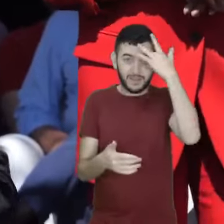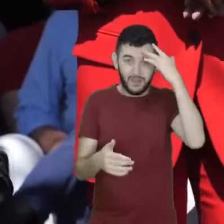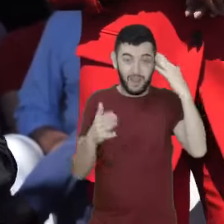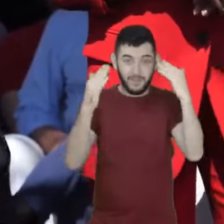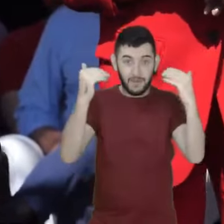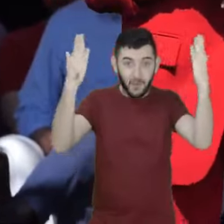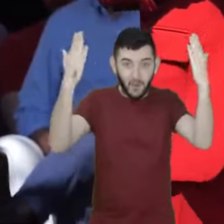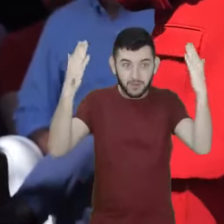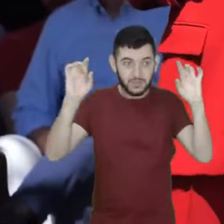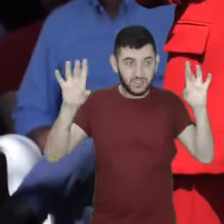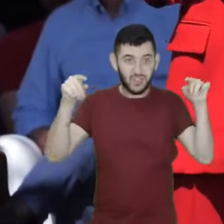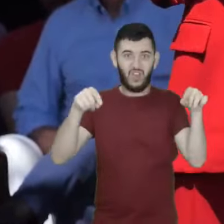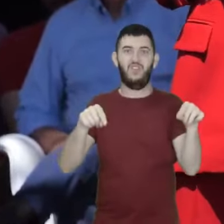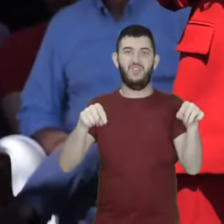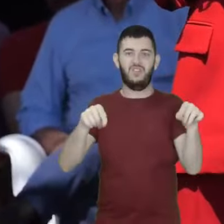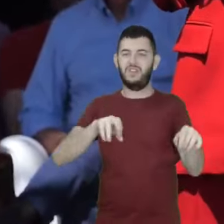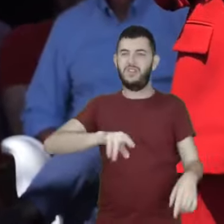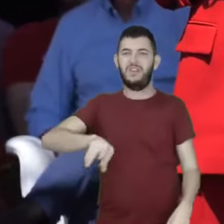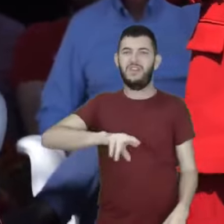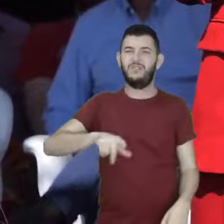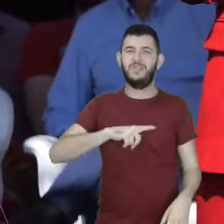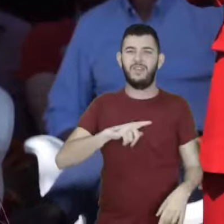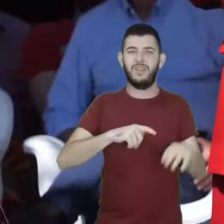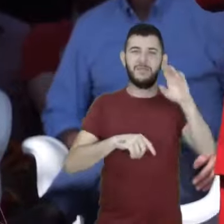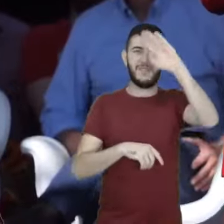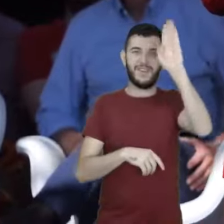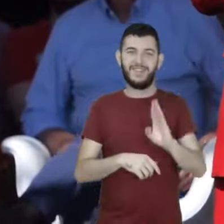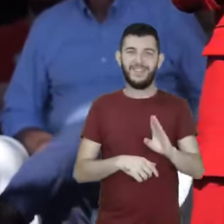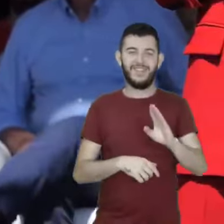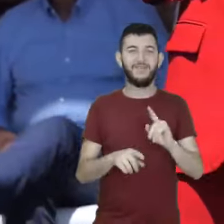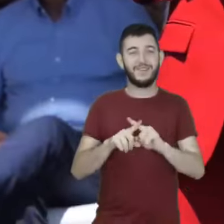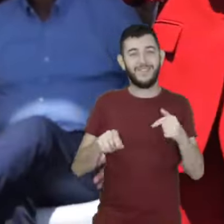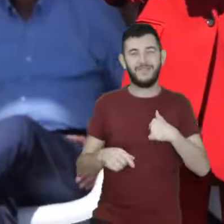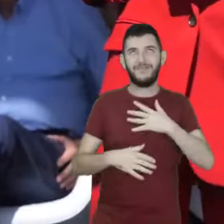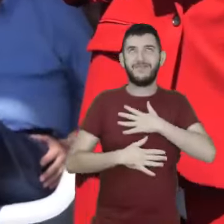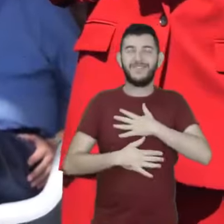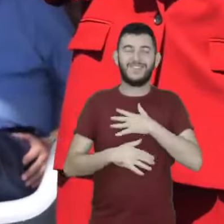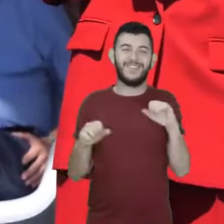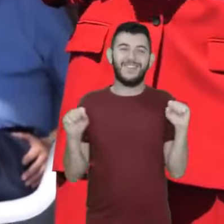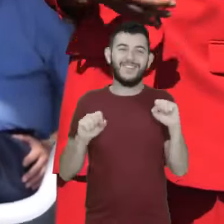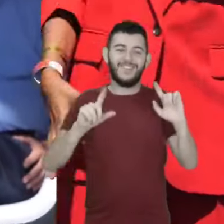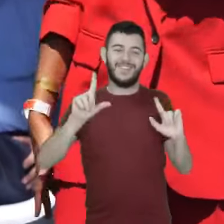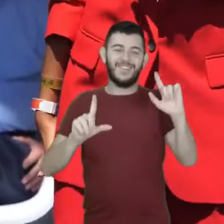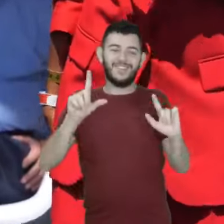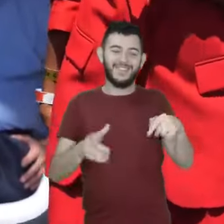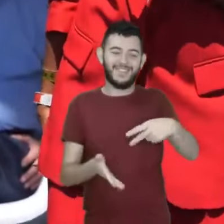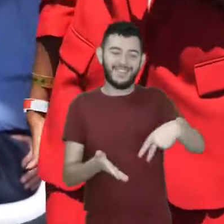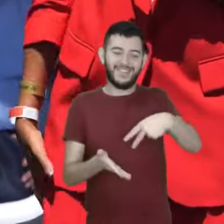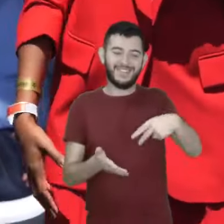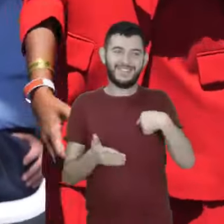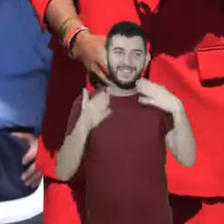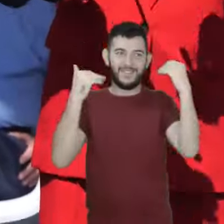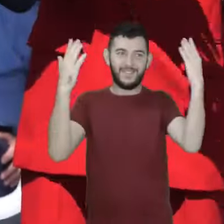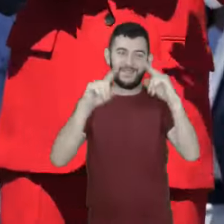Se bem que eu gosto da dança dos famosos. É uma pena que eu não seja famoso para ir dançar, mas eu